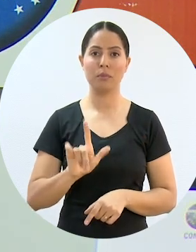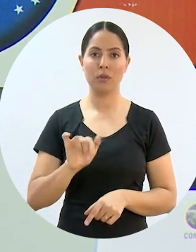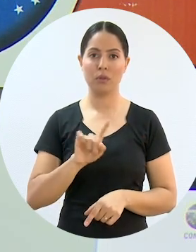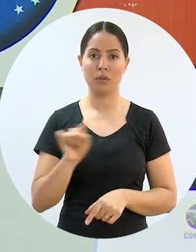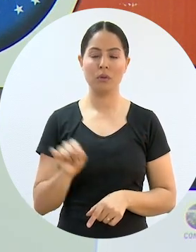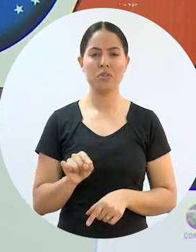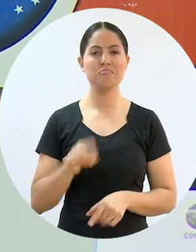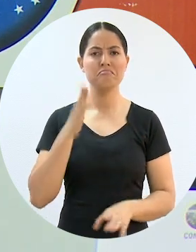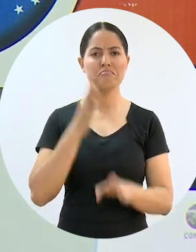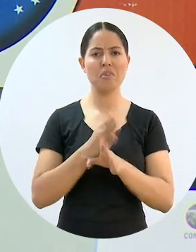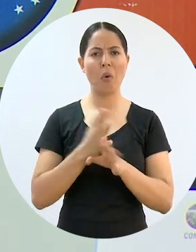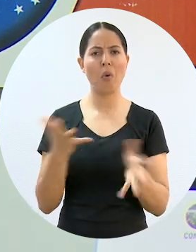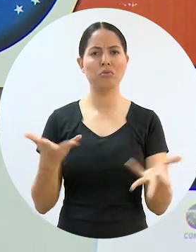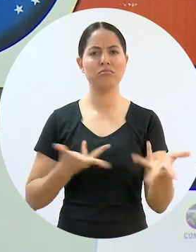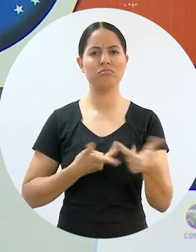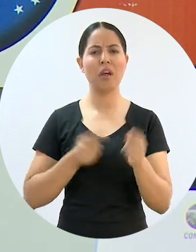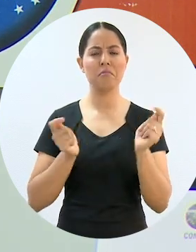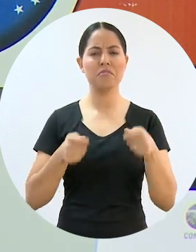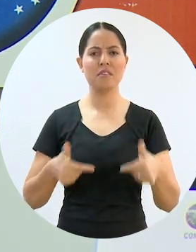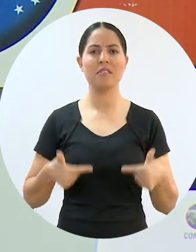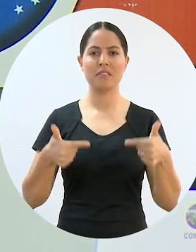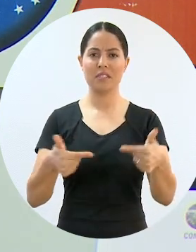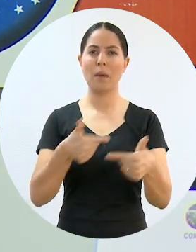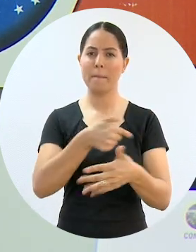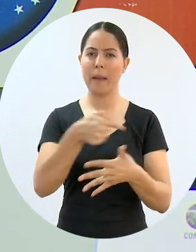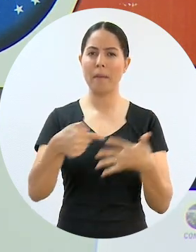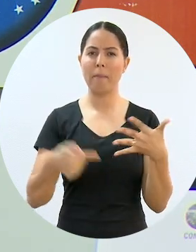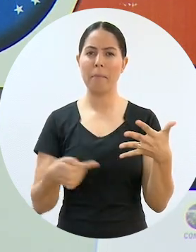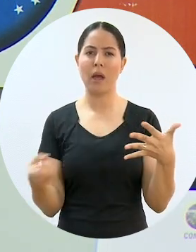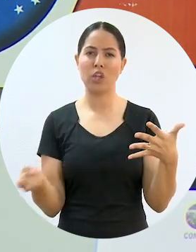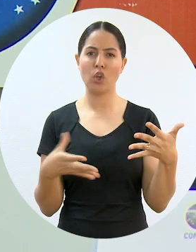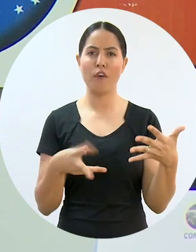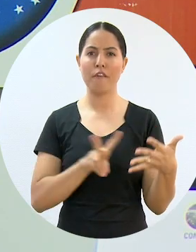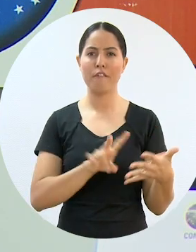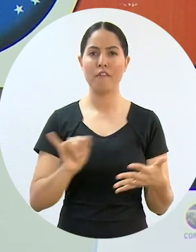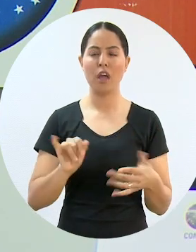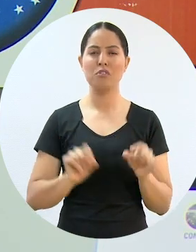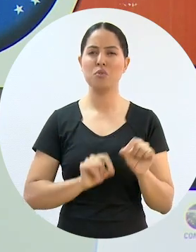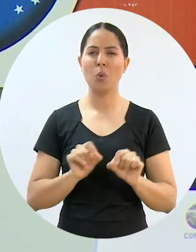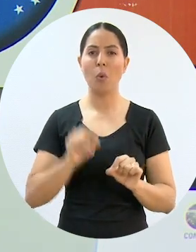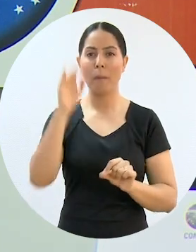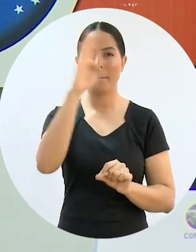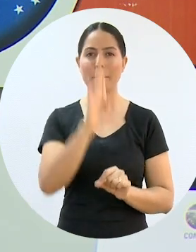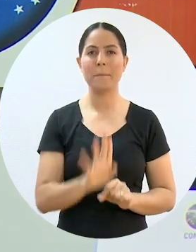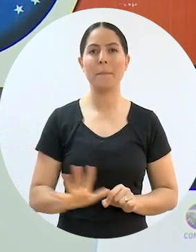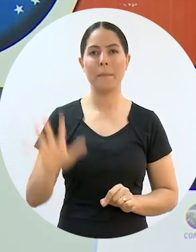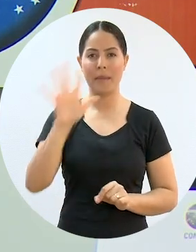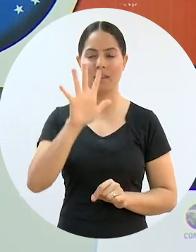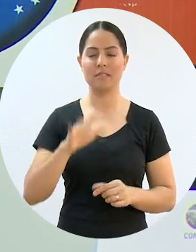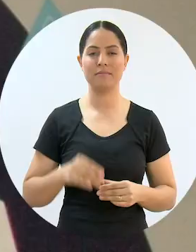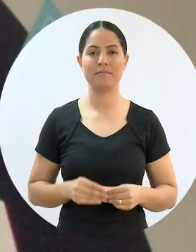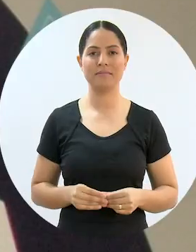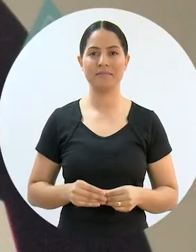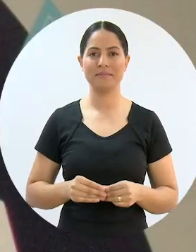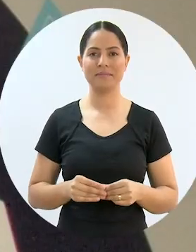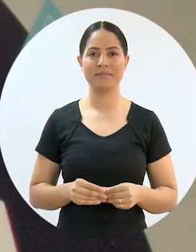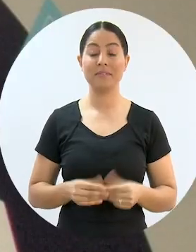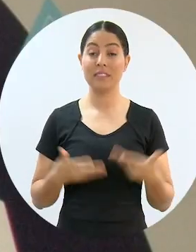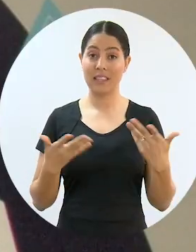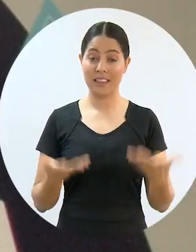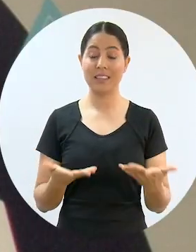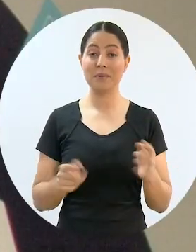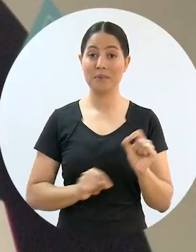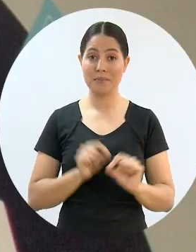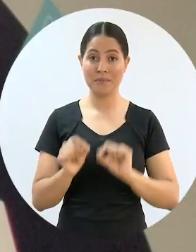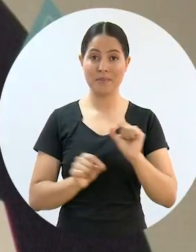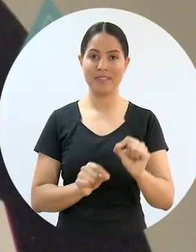o encontro foi produtivo e novas ações serão promovidas em todo o país por parte do colegiado. A autonomia universitária